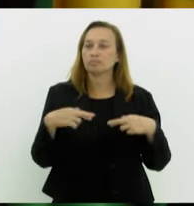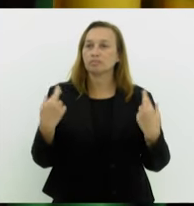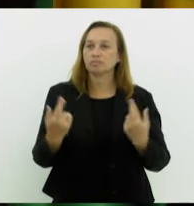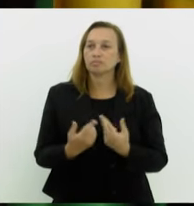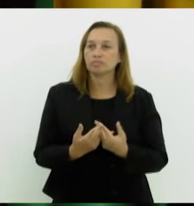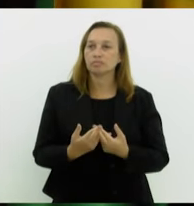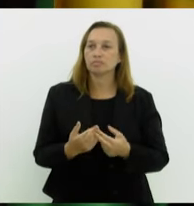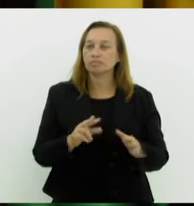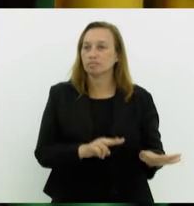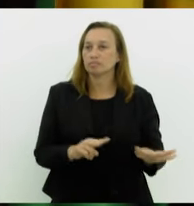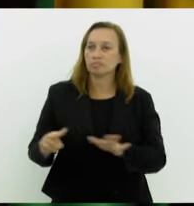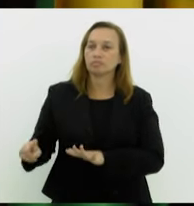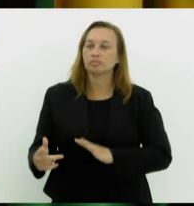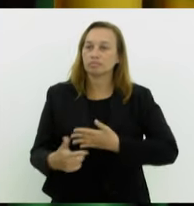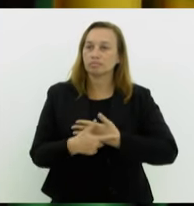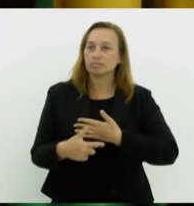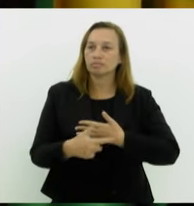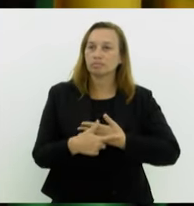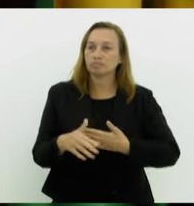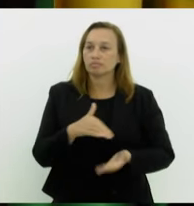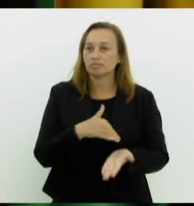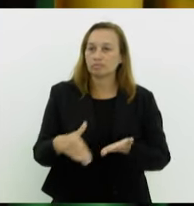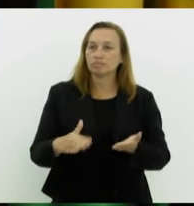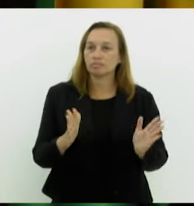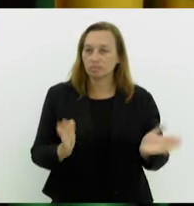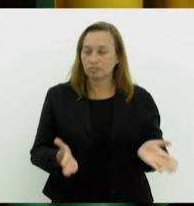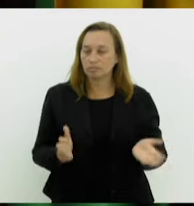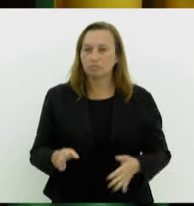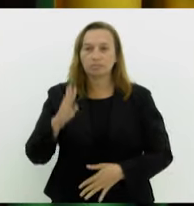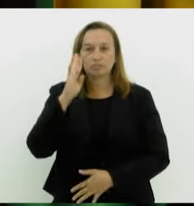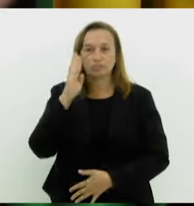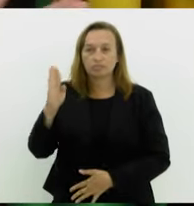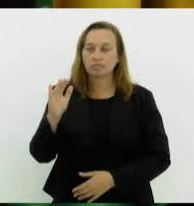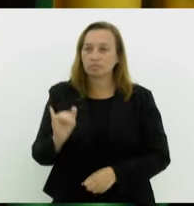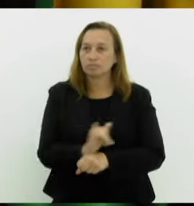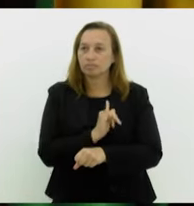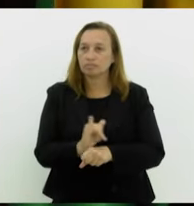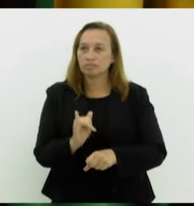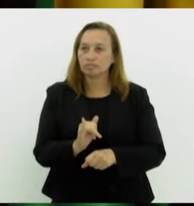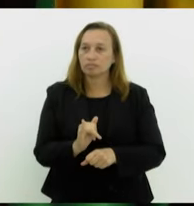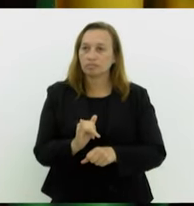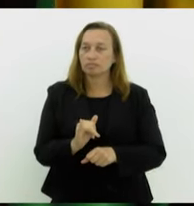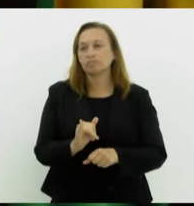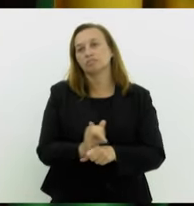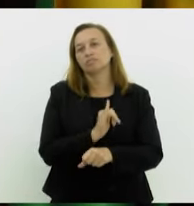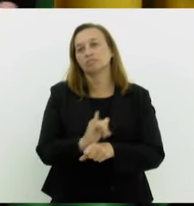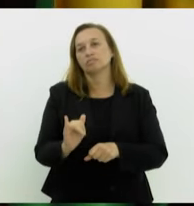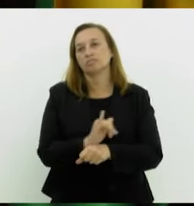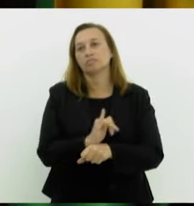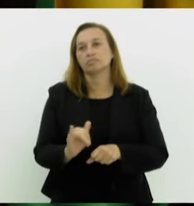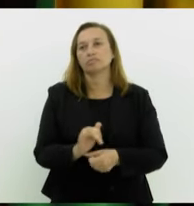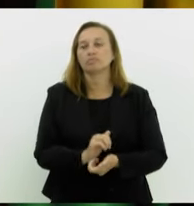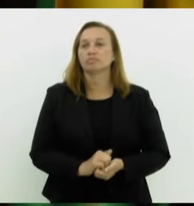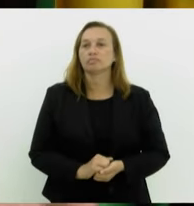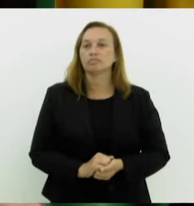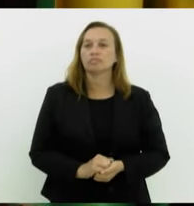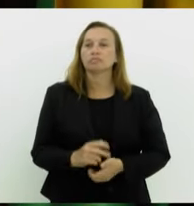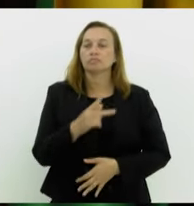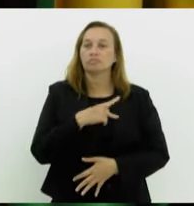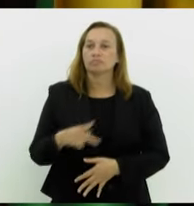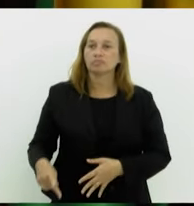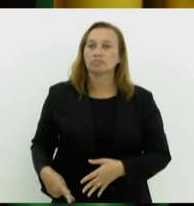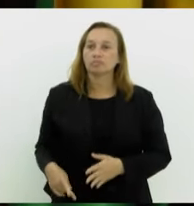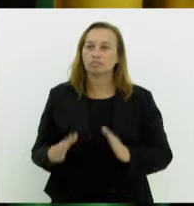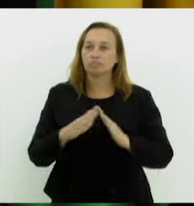coen então o papel da secretaria hoje principalmente é a articulação na rede nós aqui com a Presidenta da da fiatc a